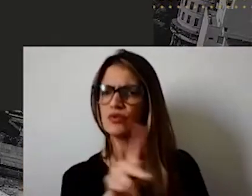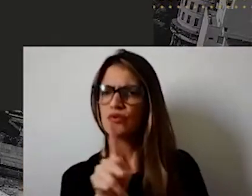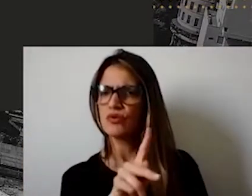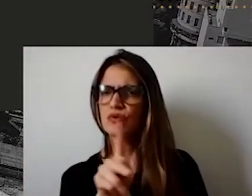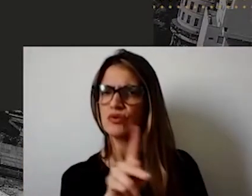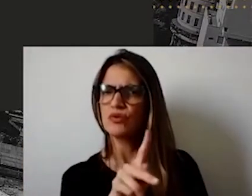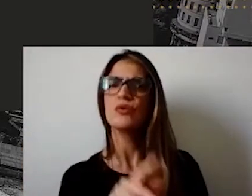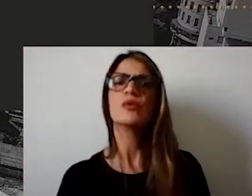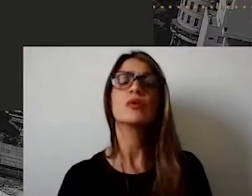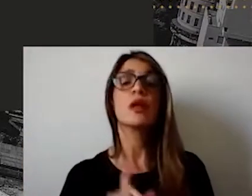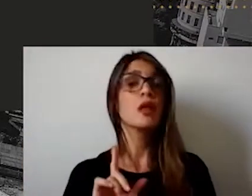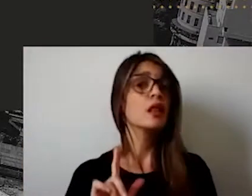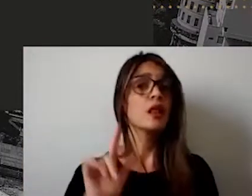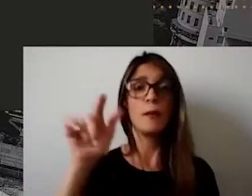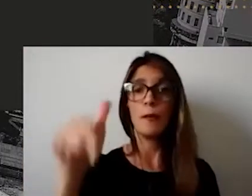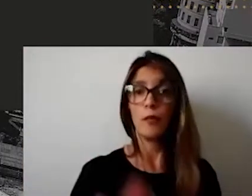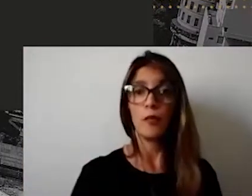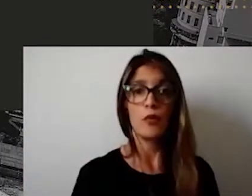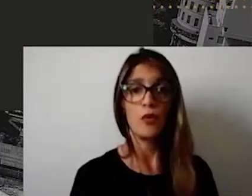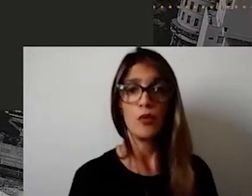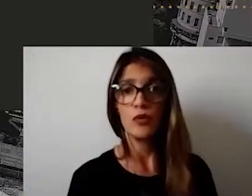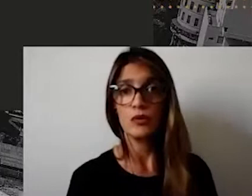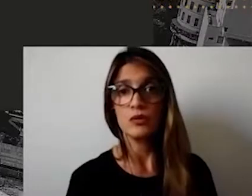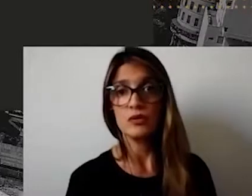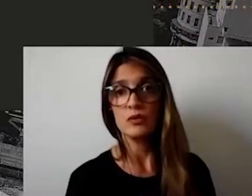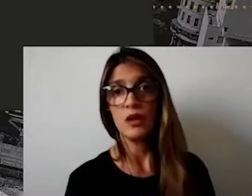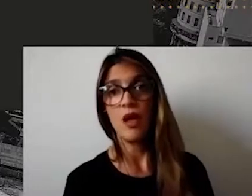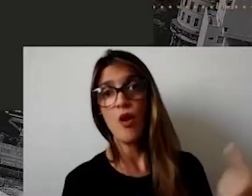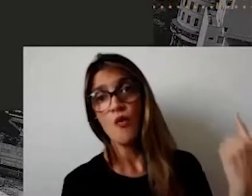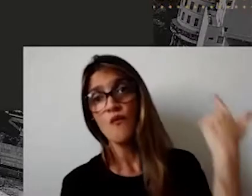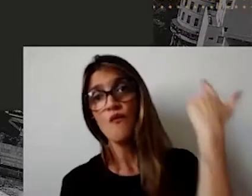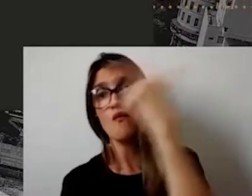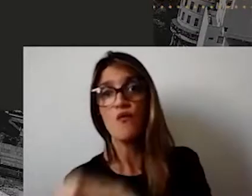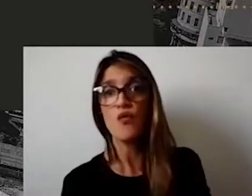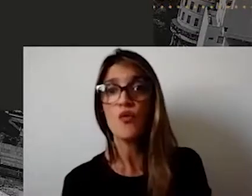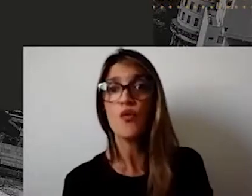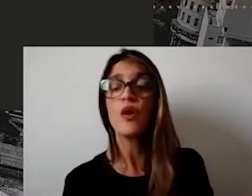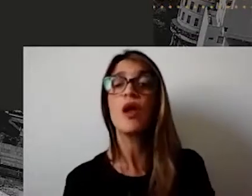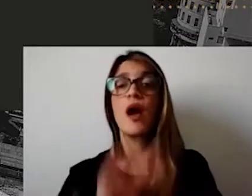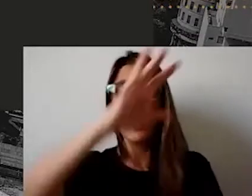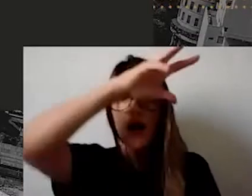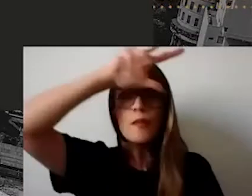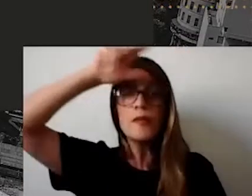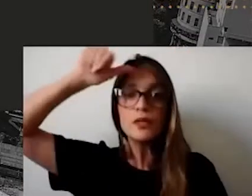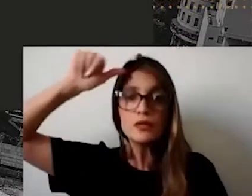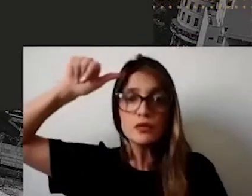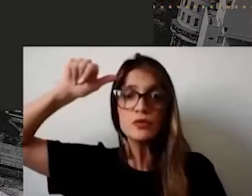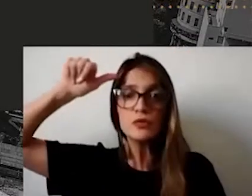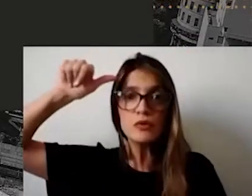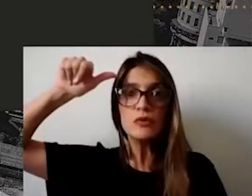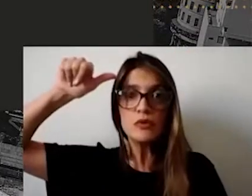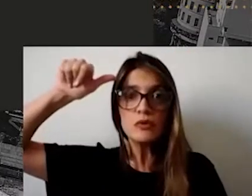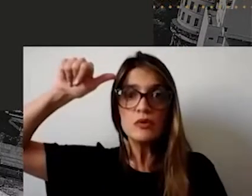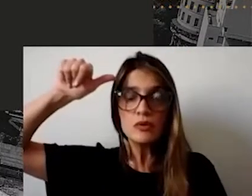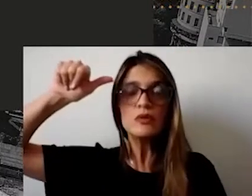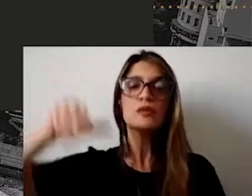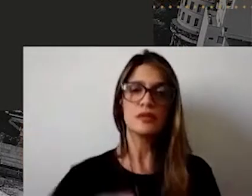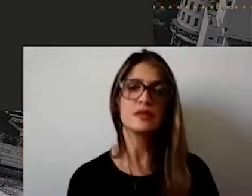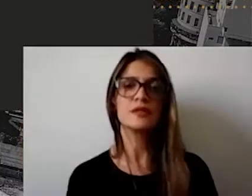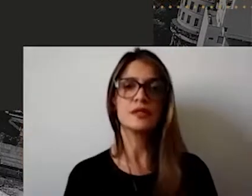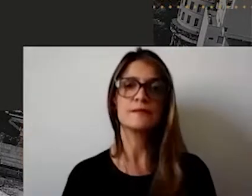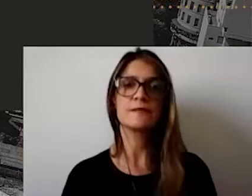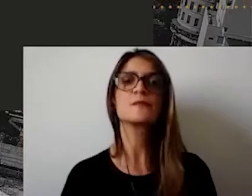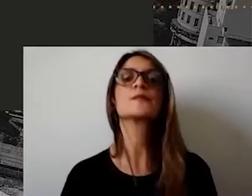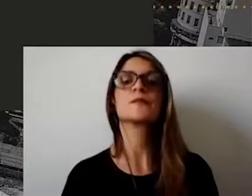e depois fui para o Amazonas, para ser secretário de Estado no Amazonas, de meio ambiente. Nunca tinha tido um secretário